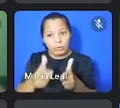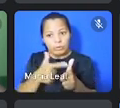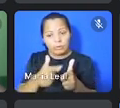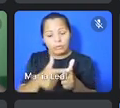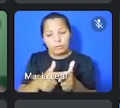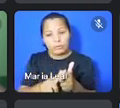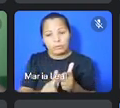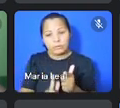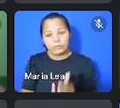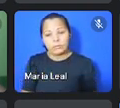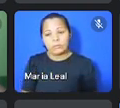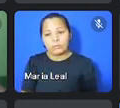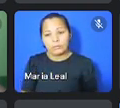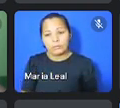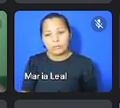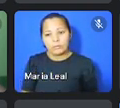faz